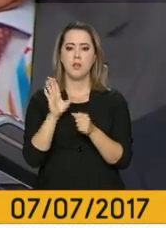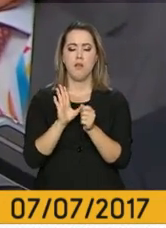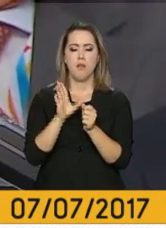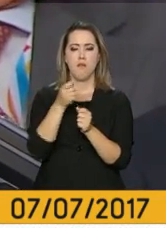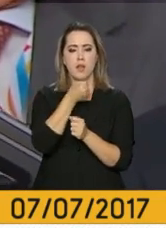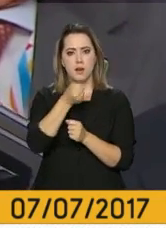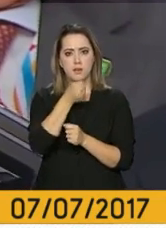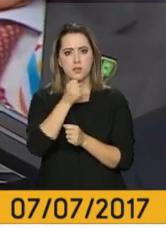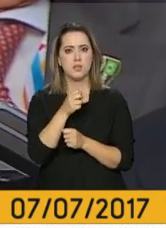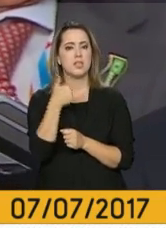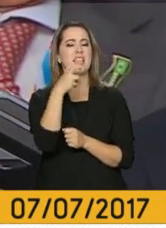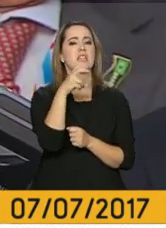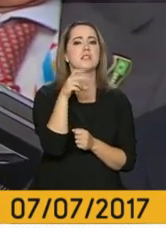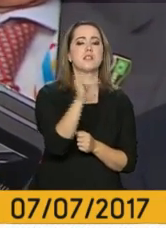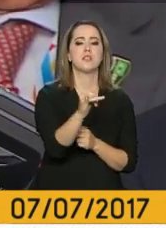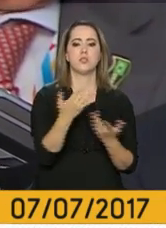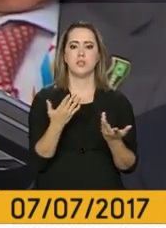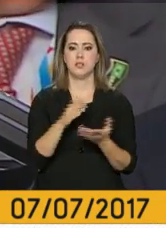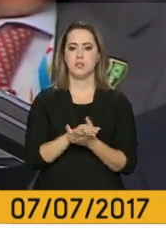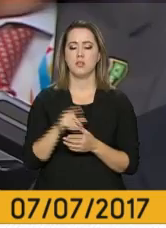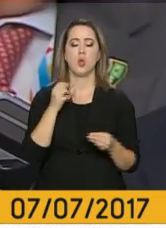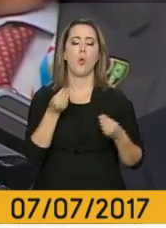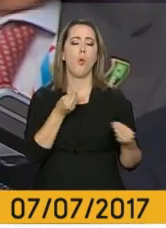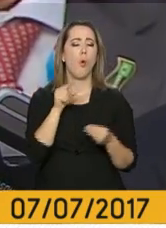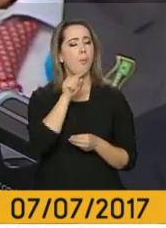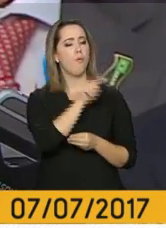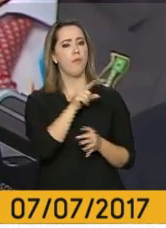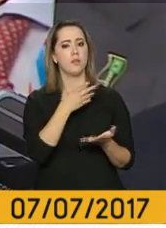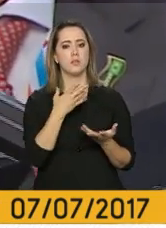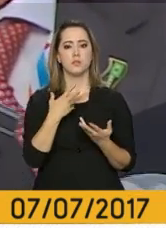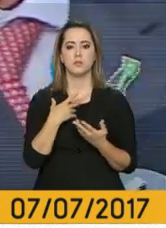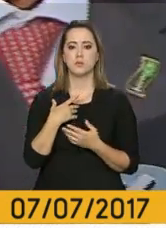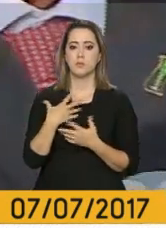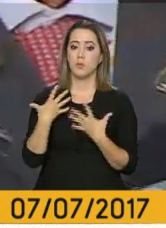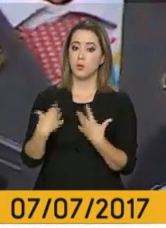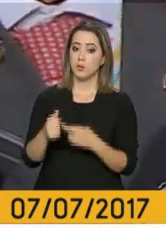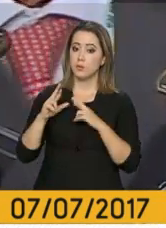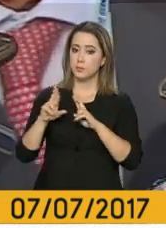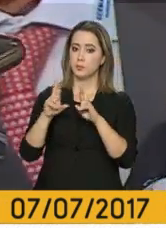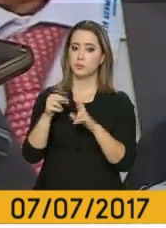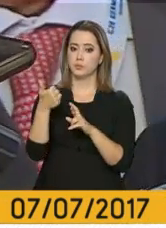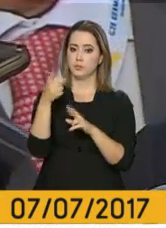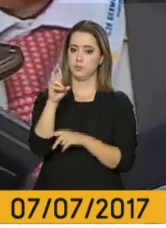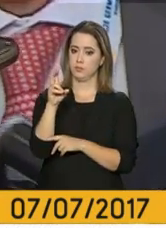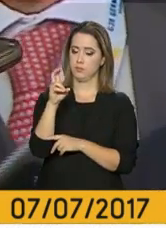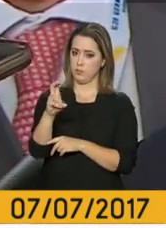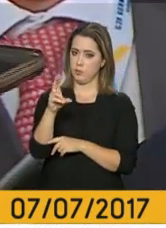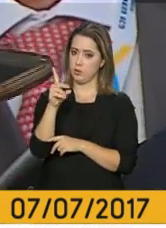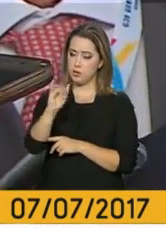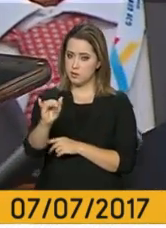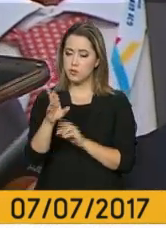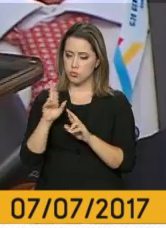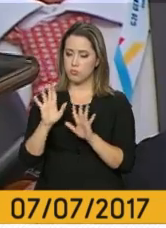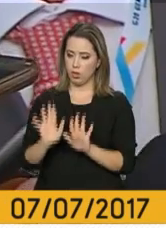seu governo não dura mais que 15 Cunha dias. Lima falou isso. Como é que o senhor. Vamos esperar 15 dias, né? Vamos Na esperar verdade, 15 dias. vamos esperar 15